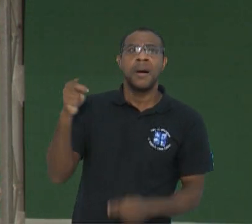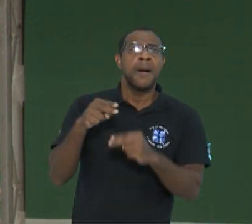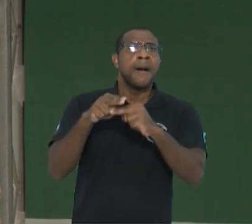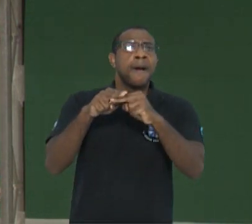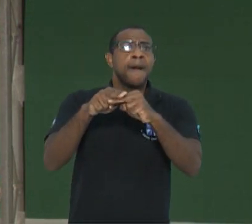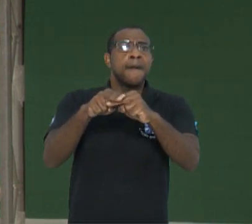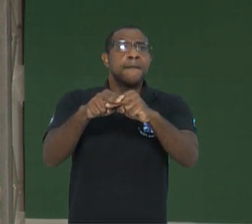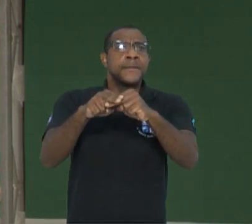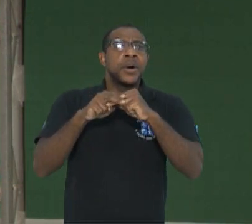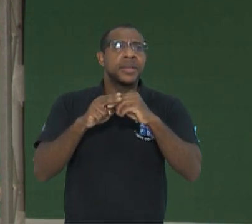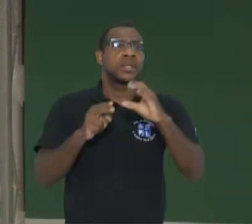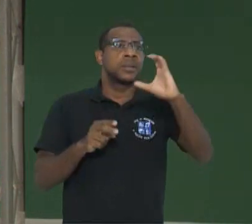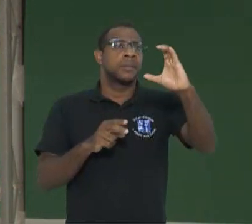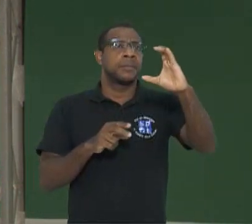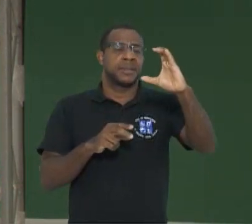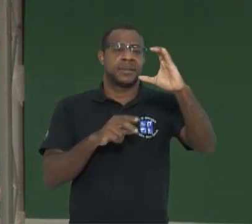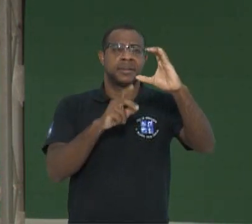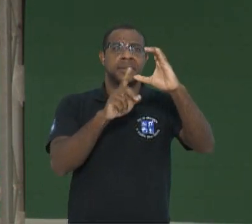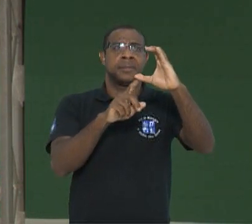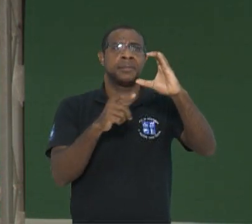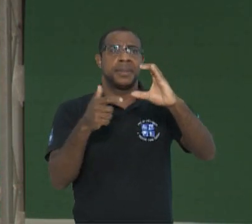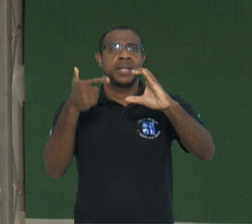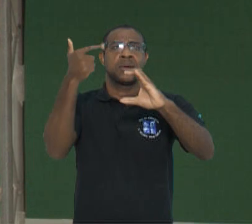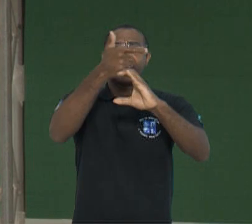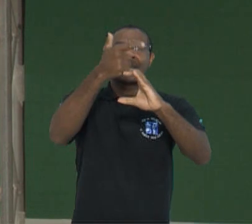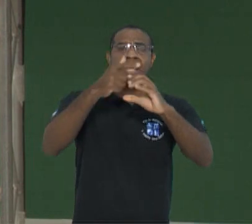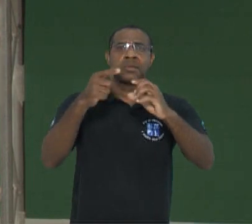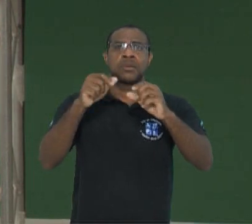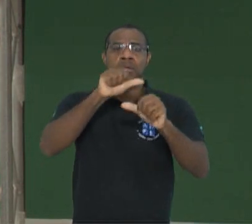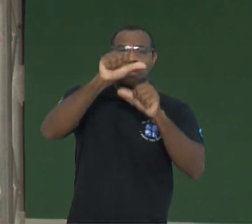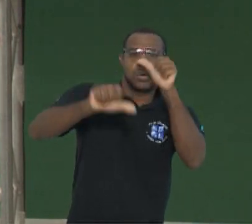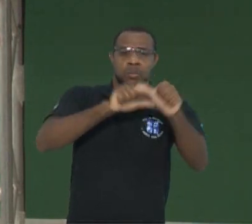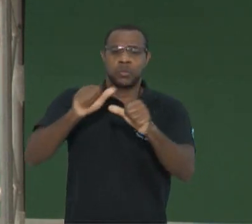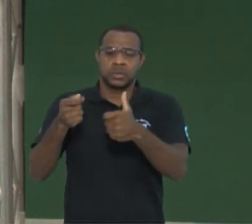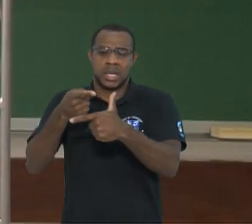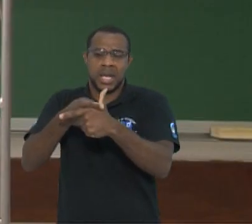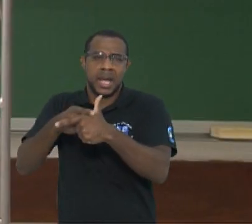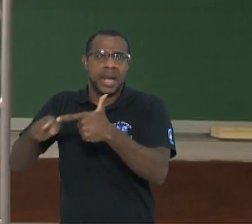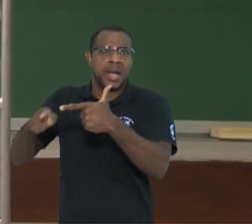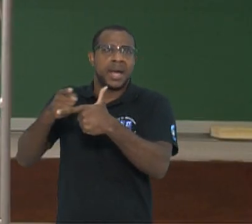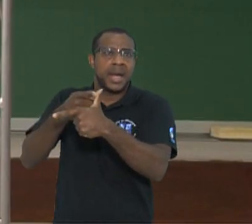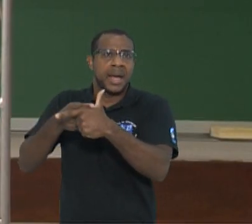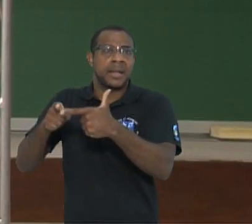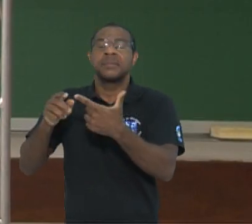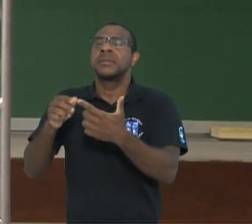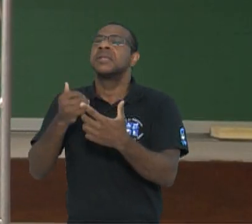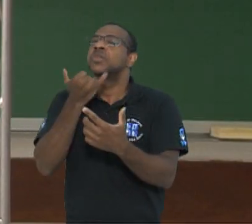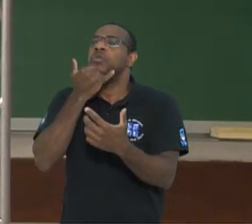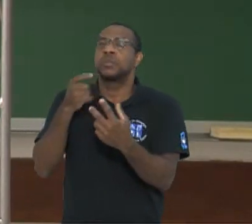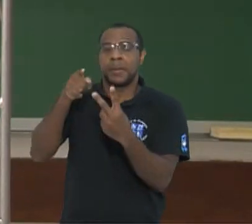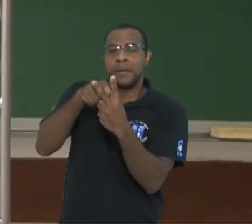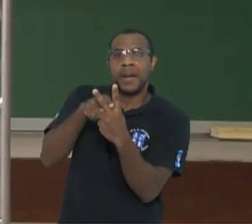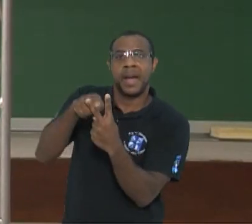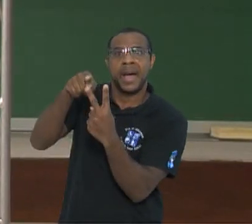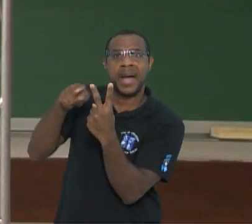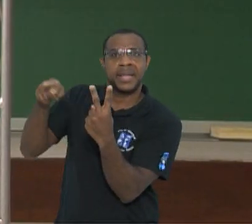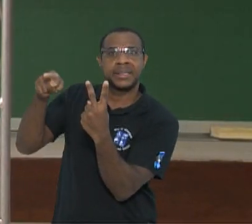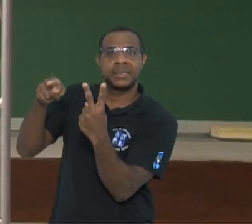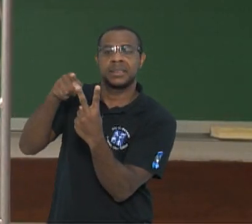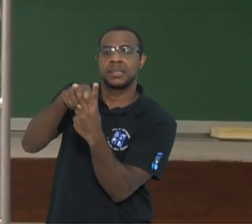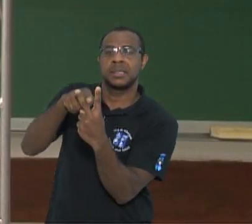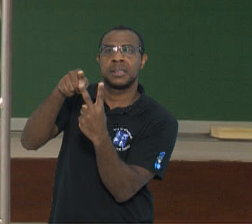aqui passa para o segundo membro em forma de raiz. Quer dizer que a distância da